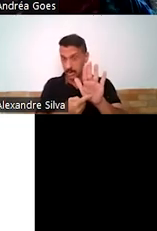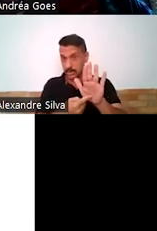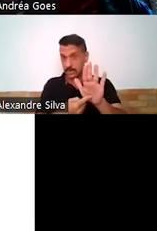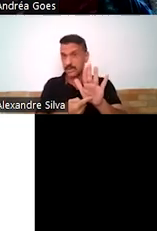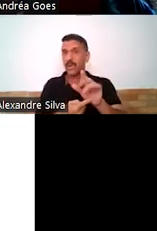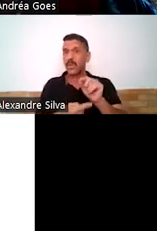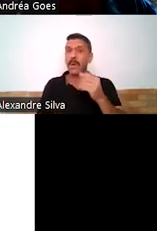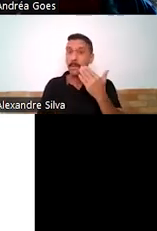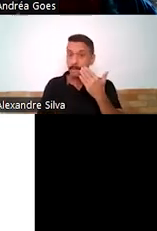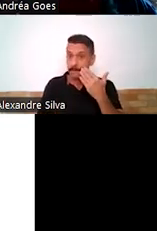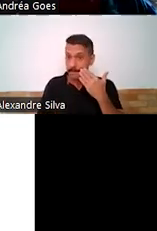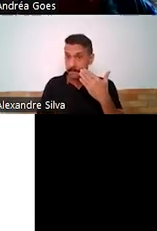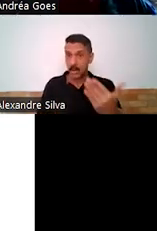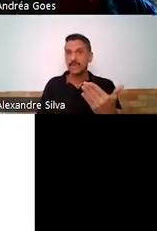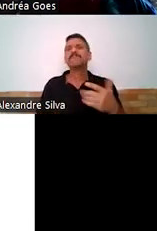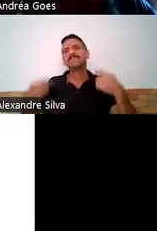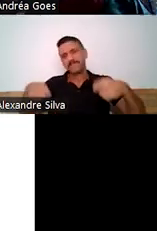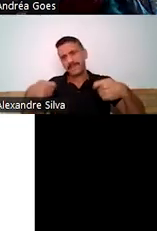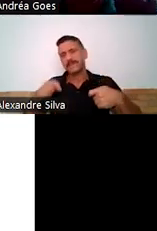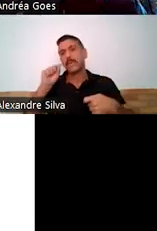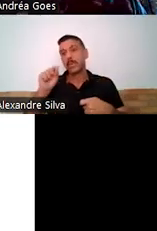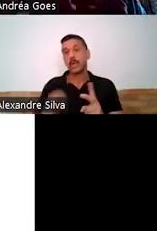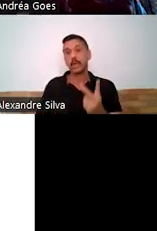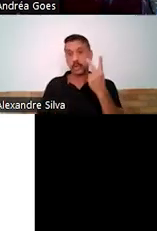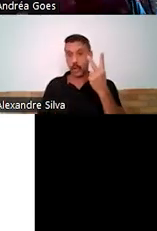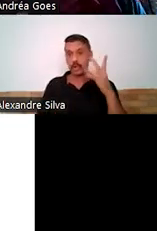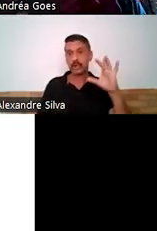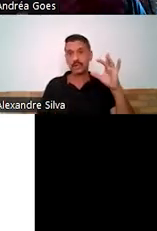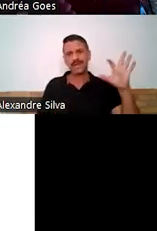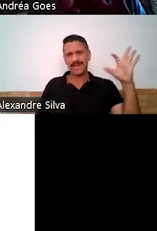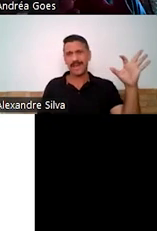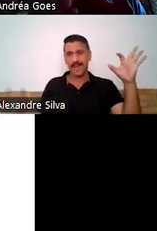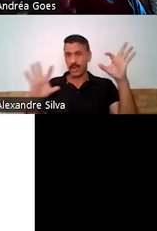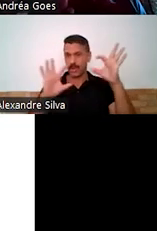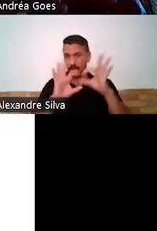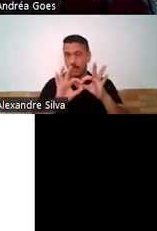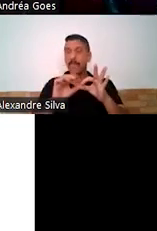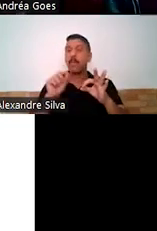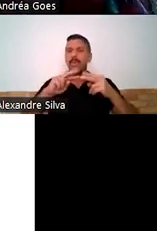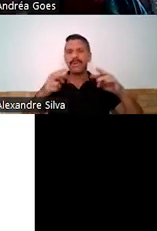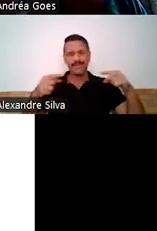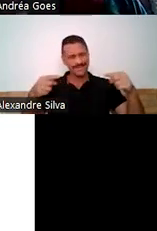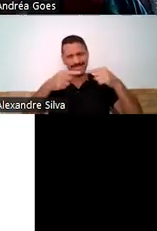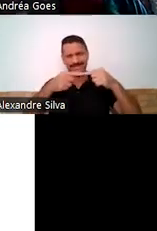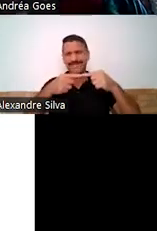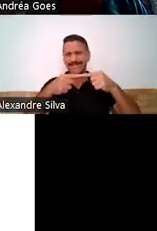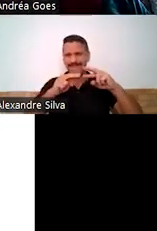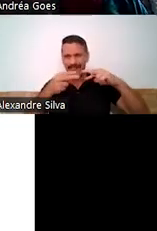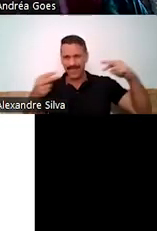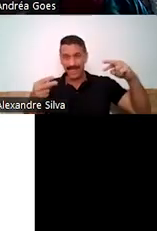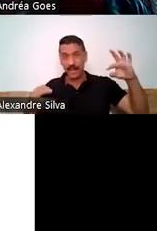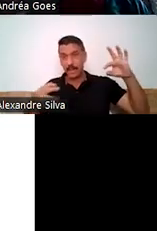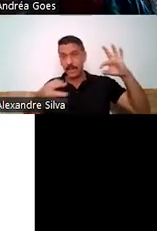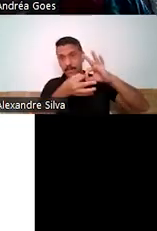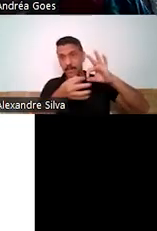a gente, é necessário que a gente tenha dois alelos, os dois cromossomos, que sejam com